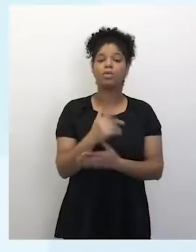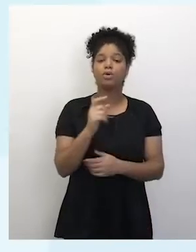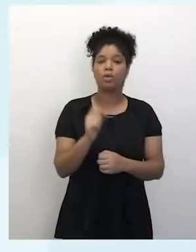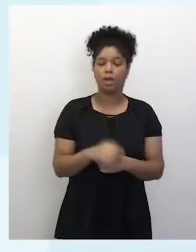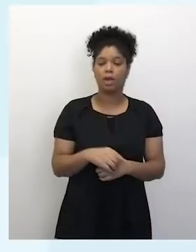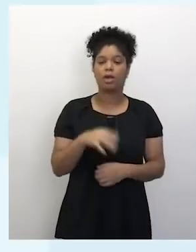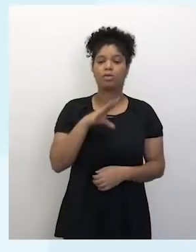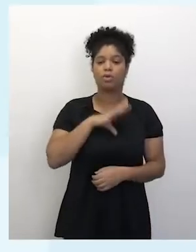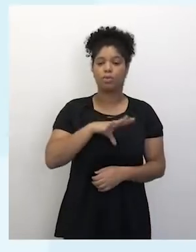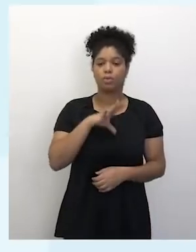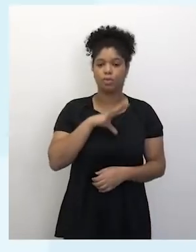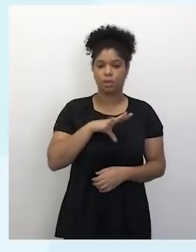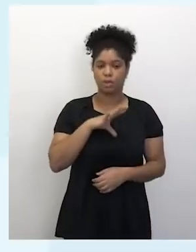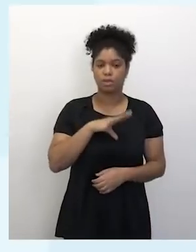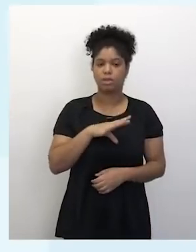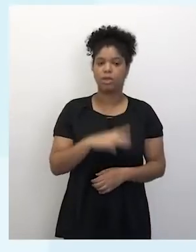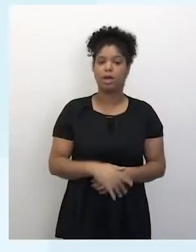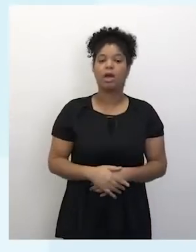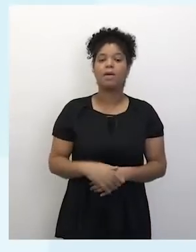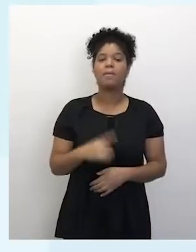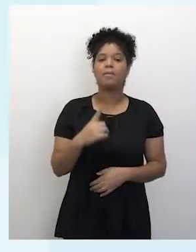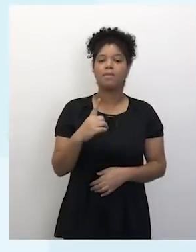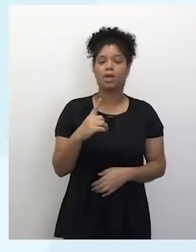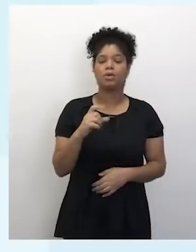língua portuguesa, né, em